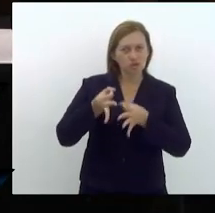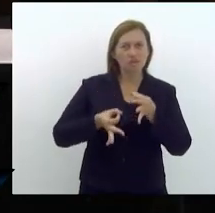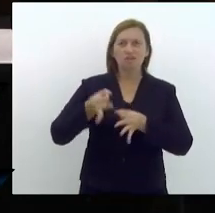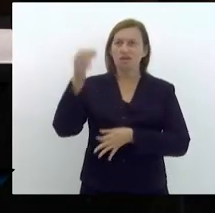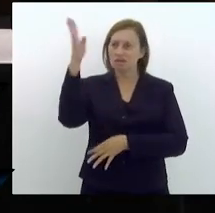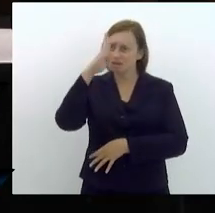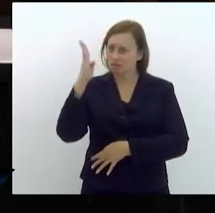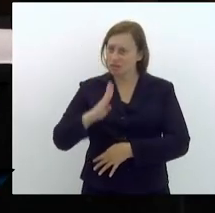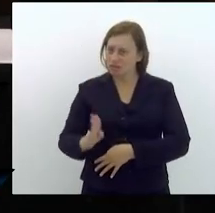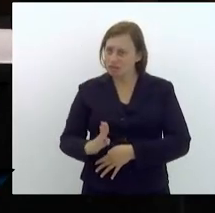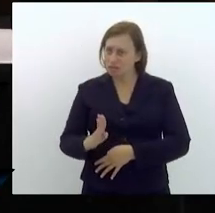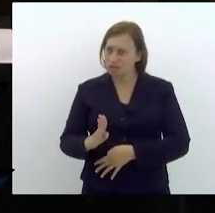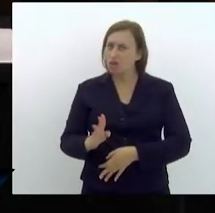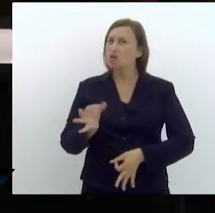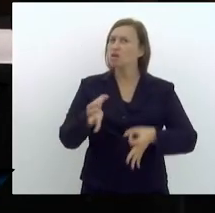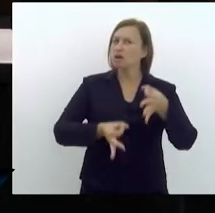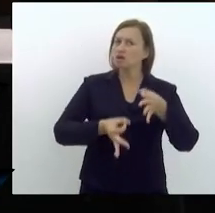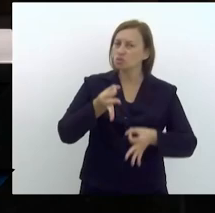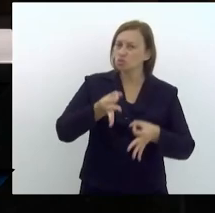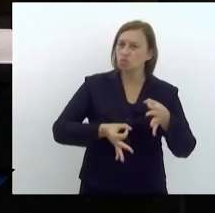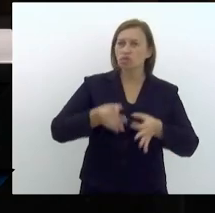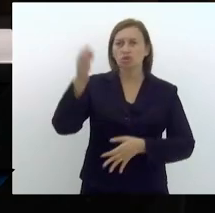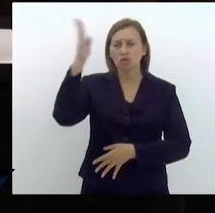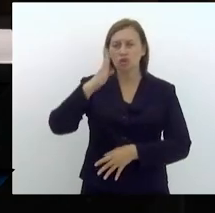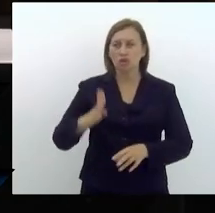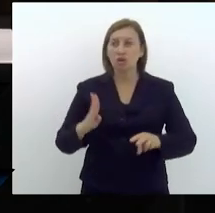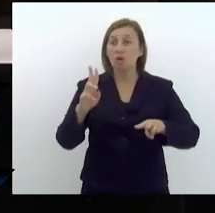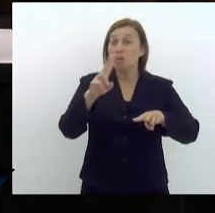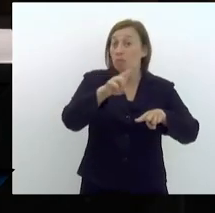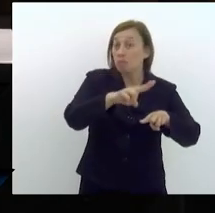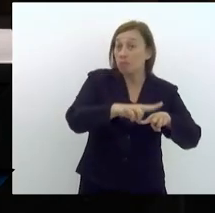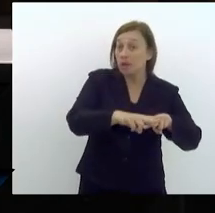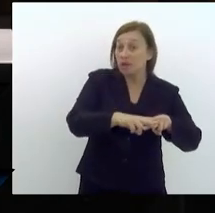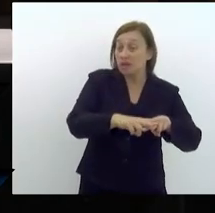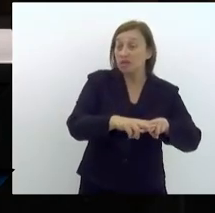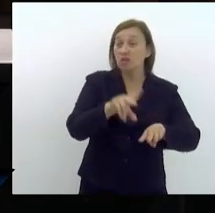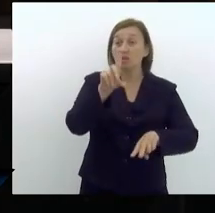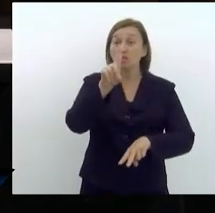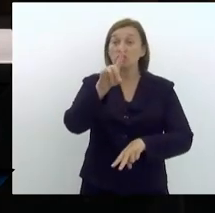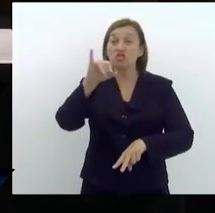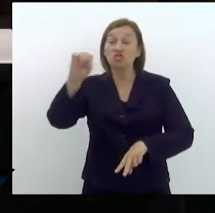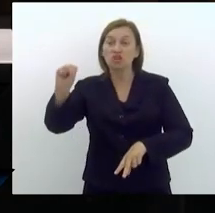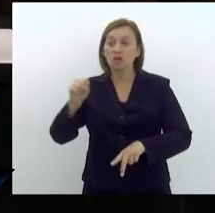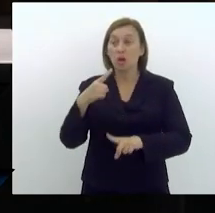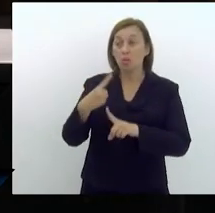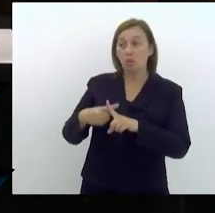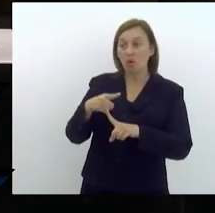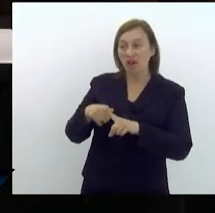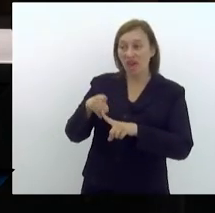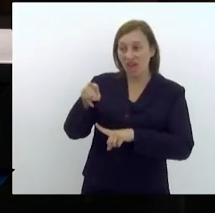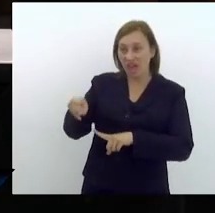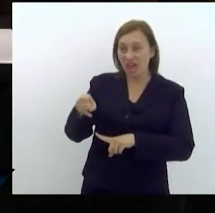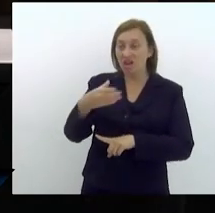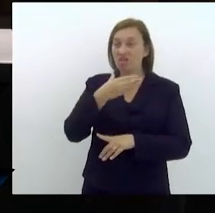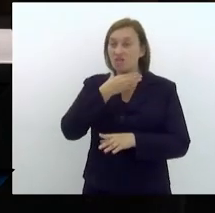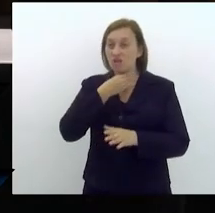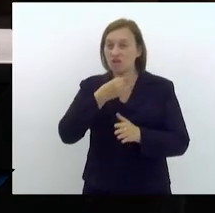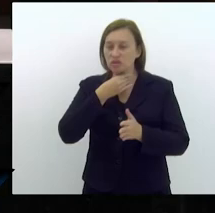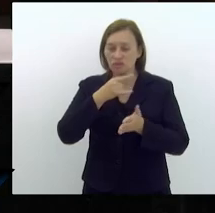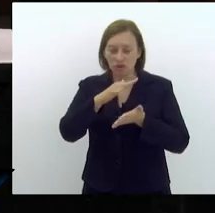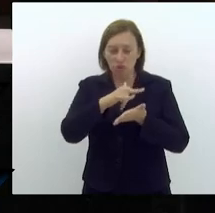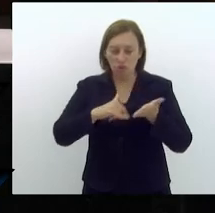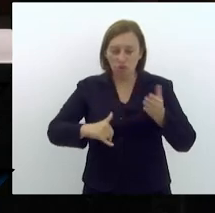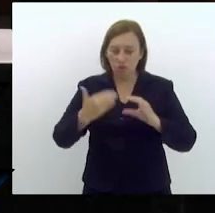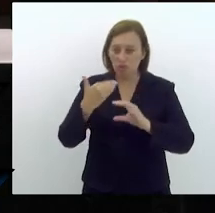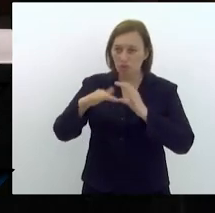que a justiça desse Brasil Prenda o tal do dias porque ele além de falsificar um documento que foi para